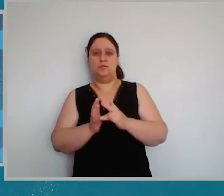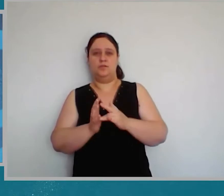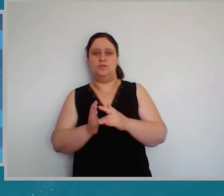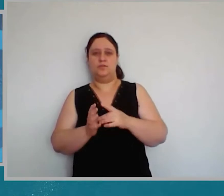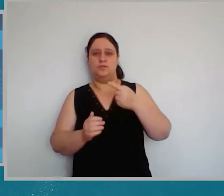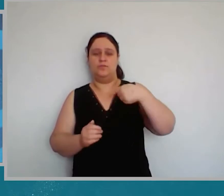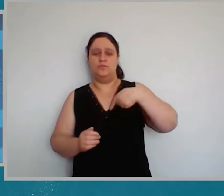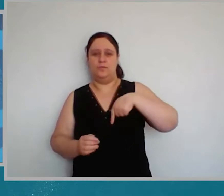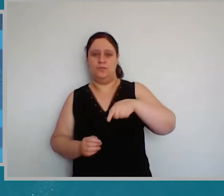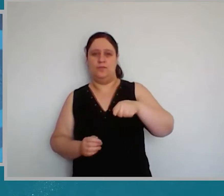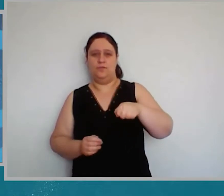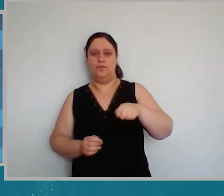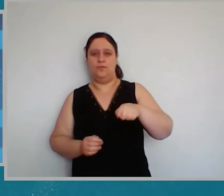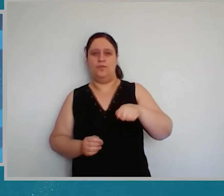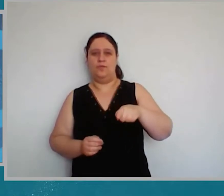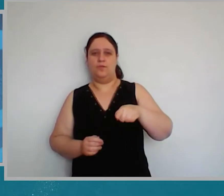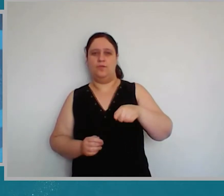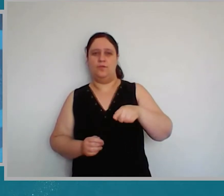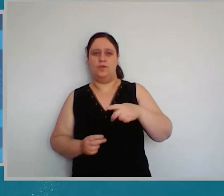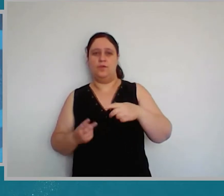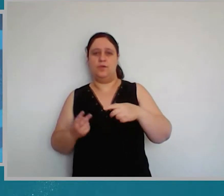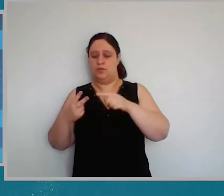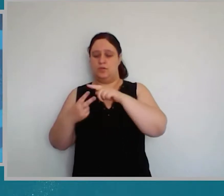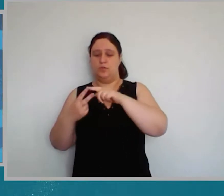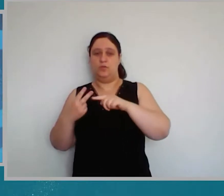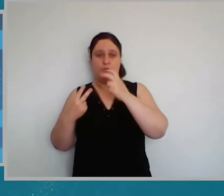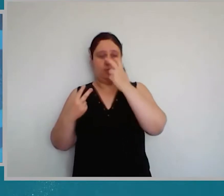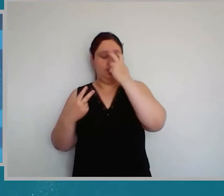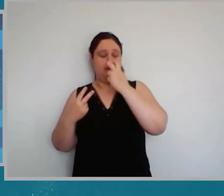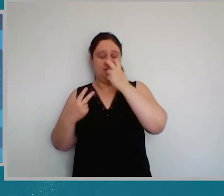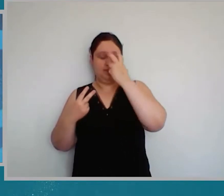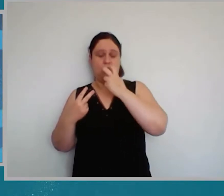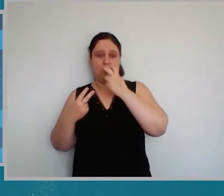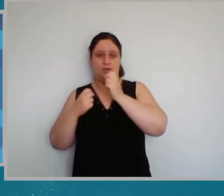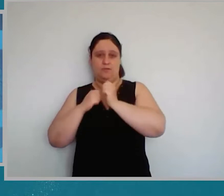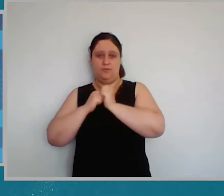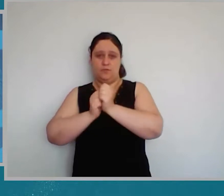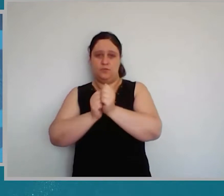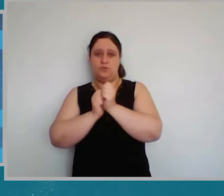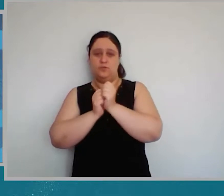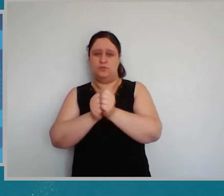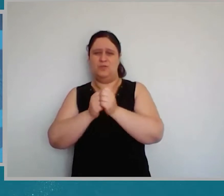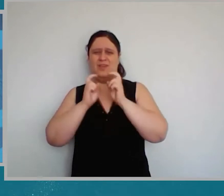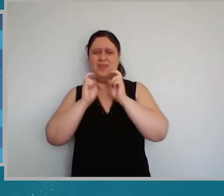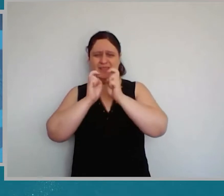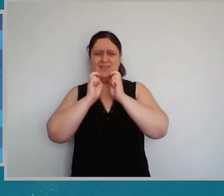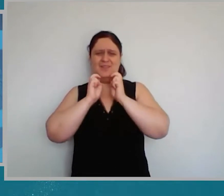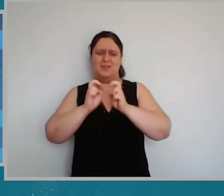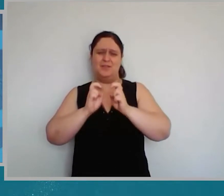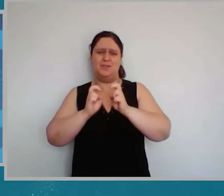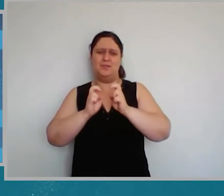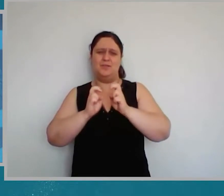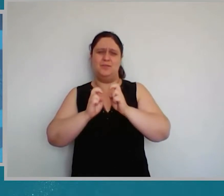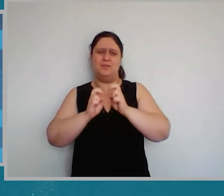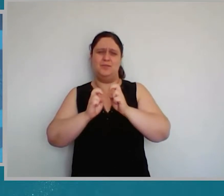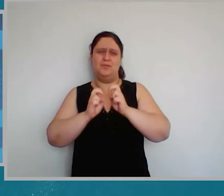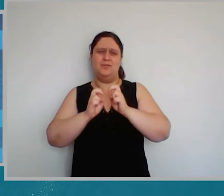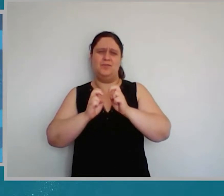seguiam-no 2 cegos, clamando: tem compaixão de nós, filho de